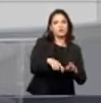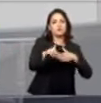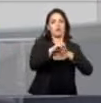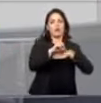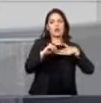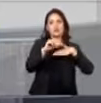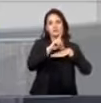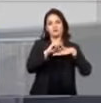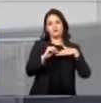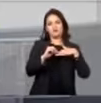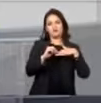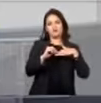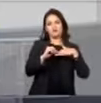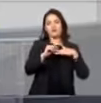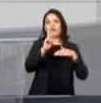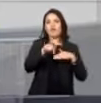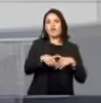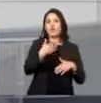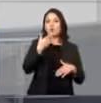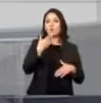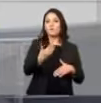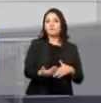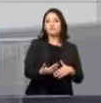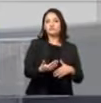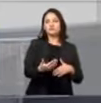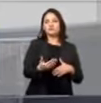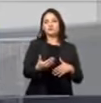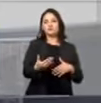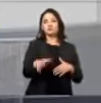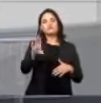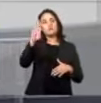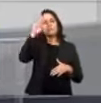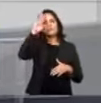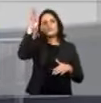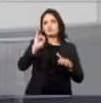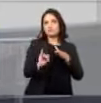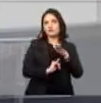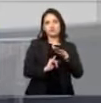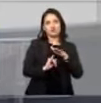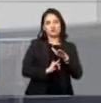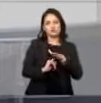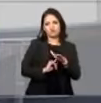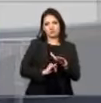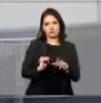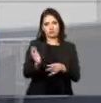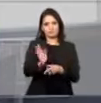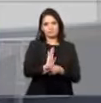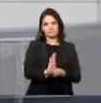ao pleito das principais entidades da classe cinematográfica.